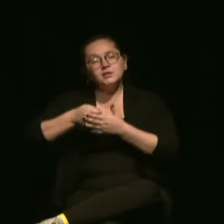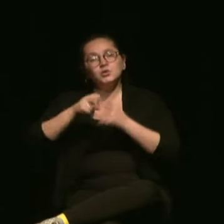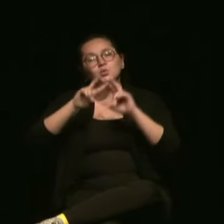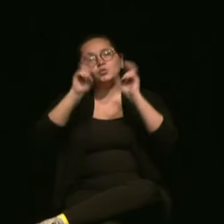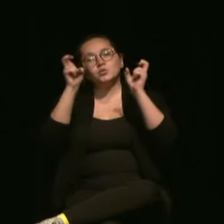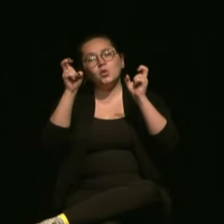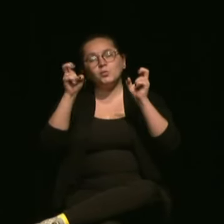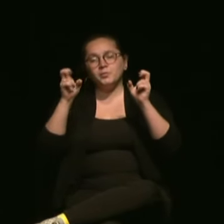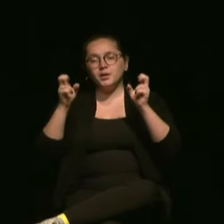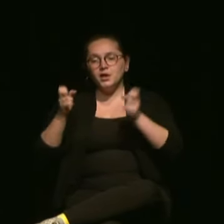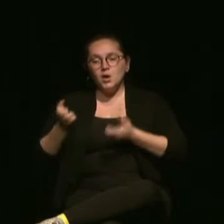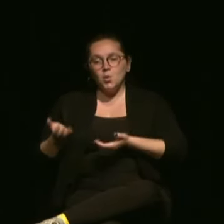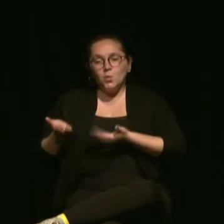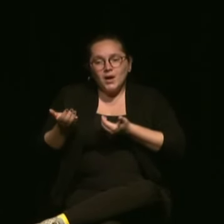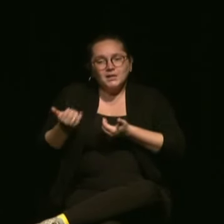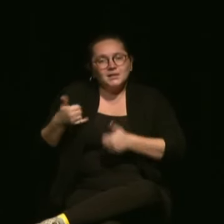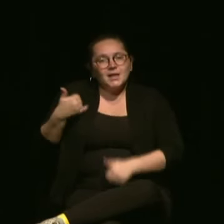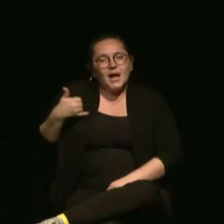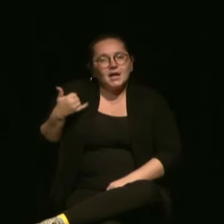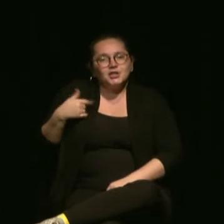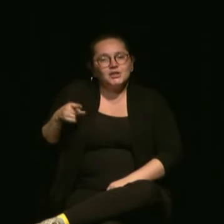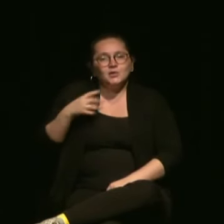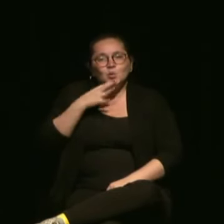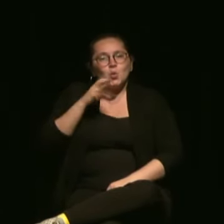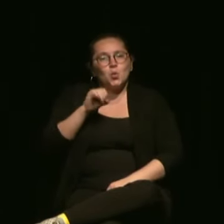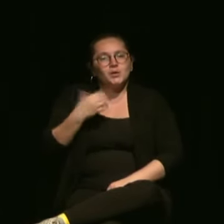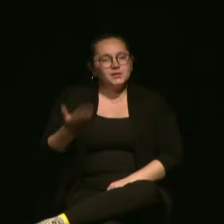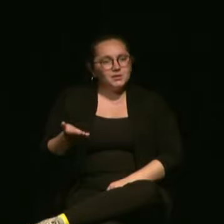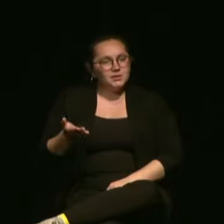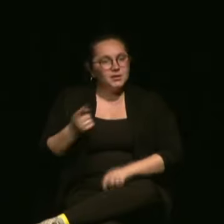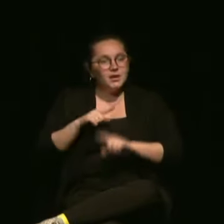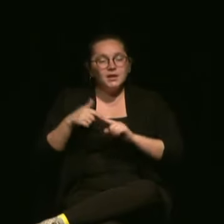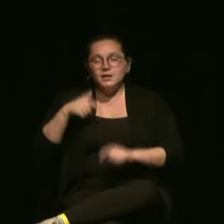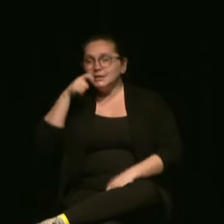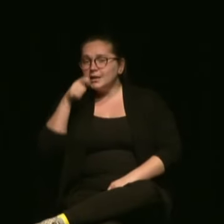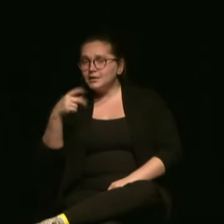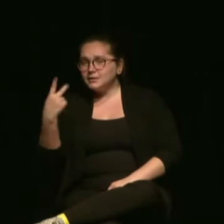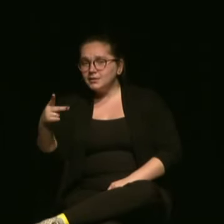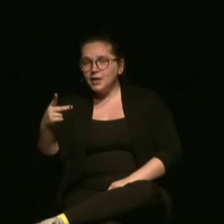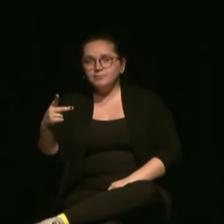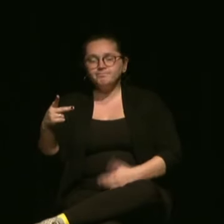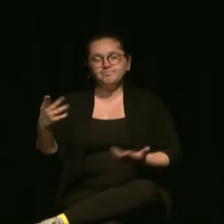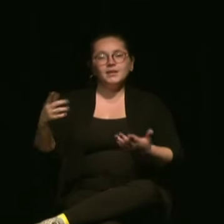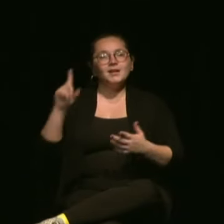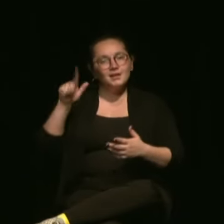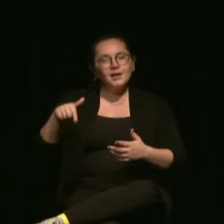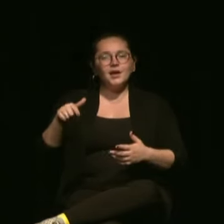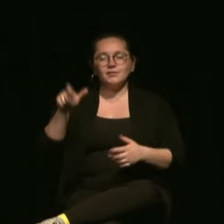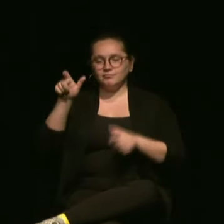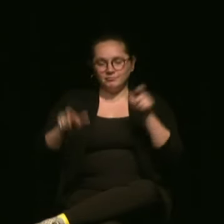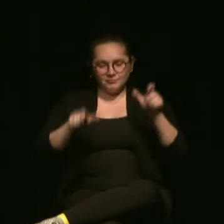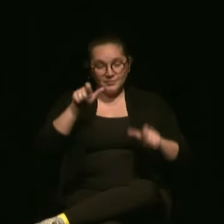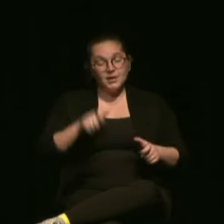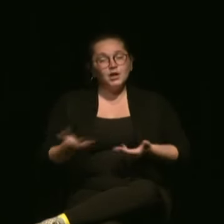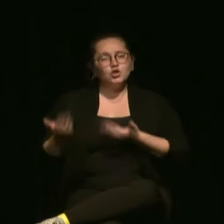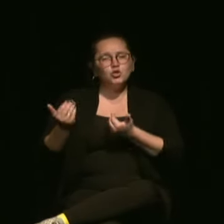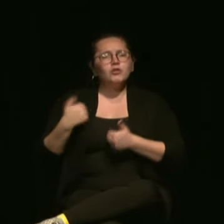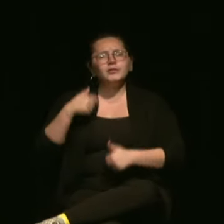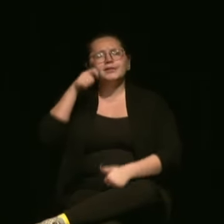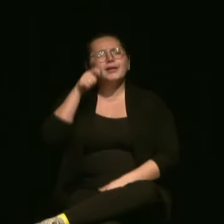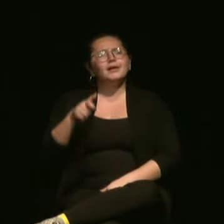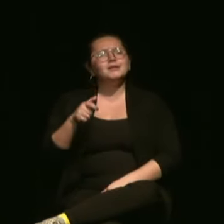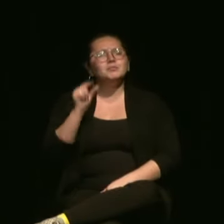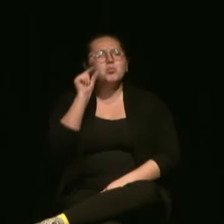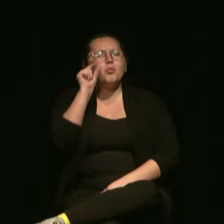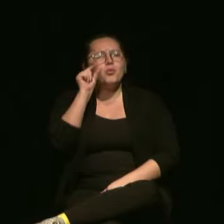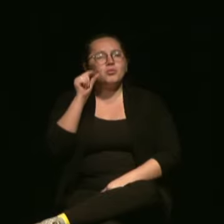faixa etária que ele desconhecia e pela qual, francamente, ele se interessava muito pouco, que são os jovens. E por que ele se interessava pouco pelos jovens?